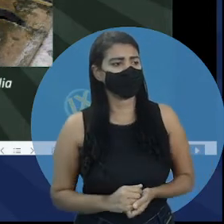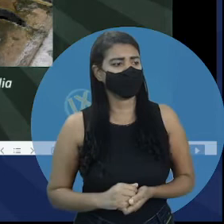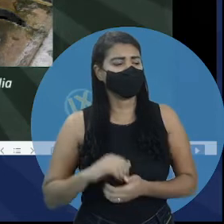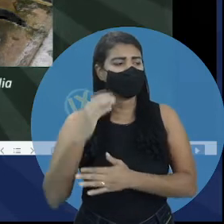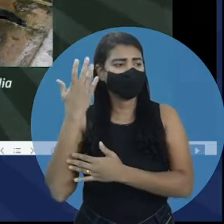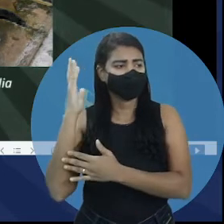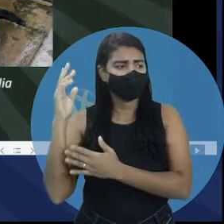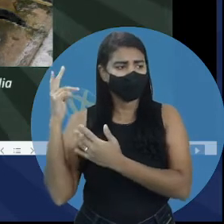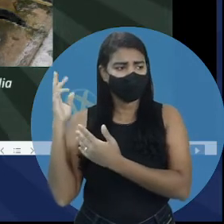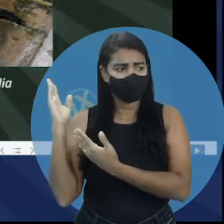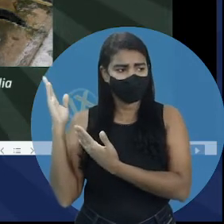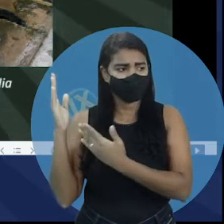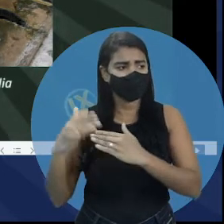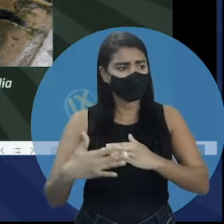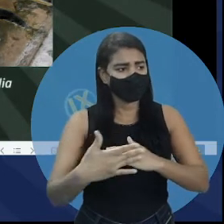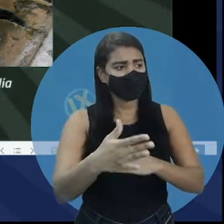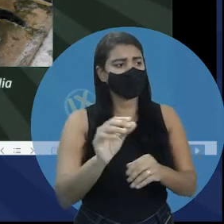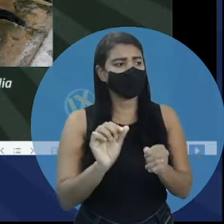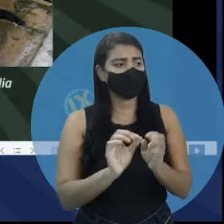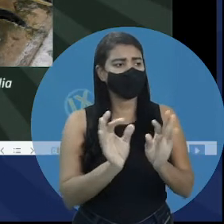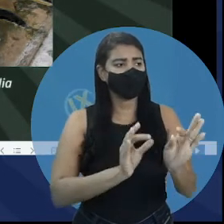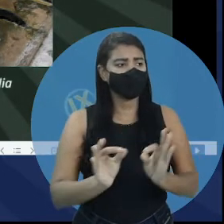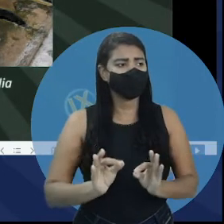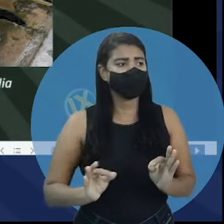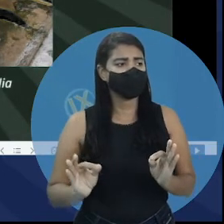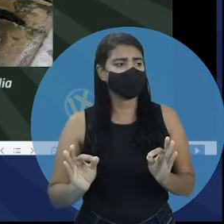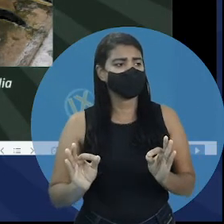plantas a gente continuou fazendo